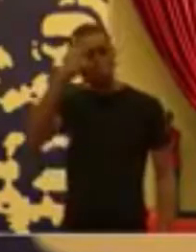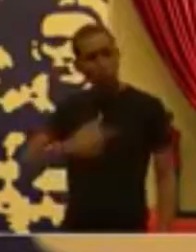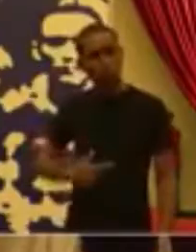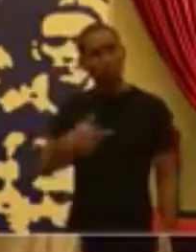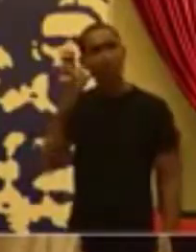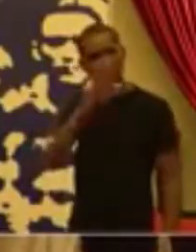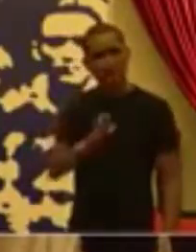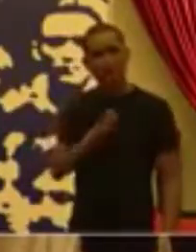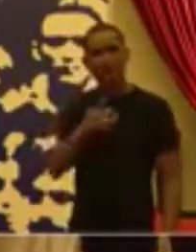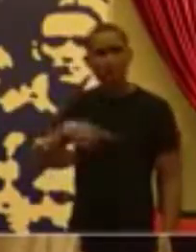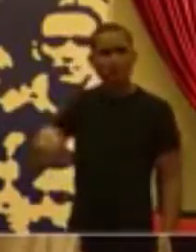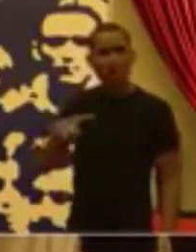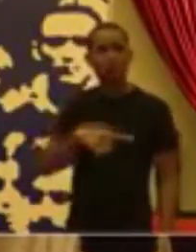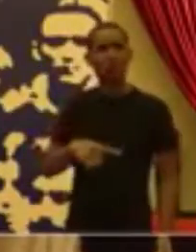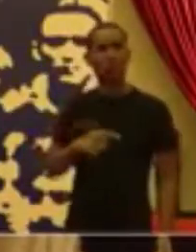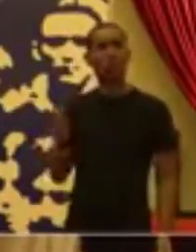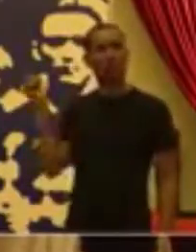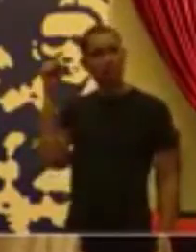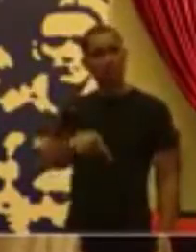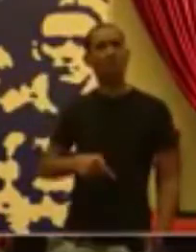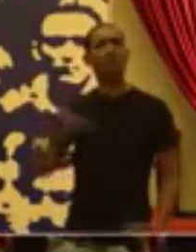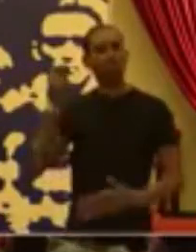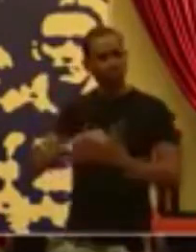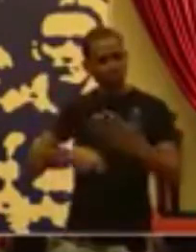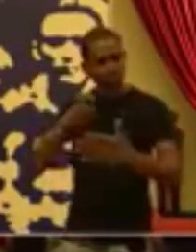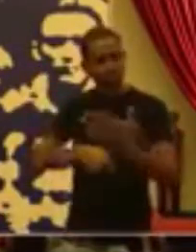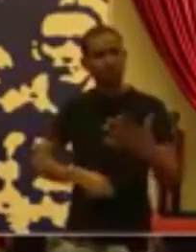brasileira e estamos aqui para resistir.